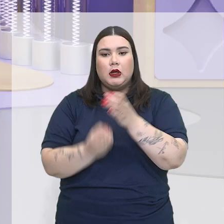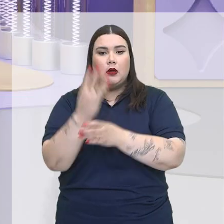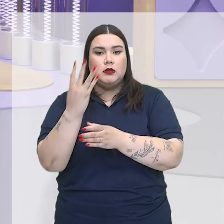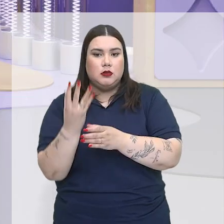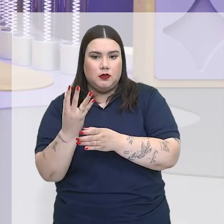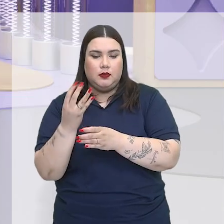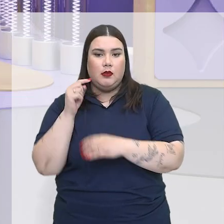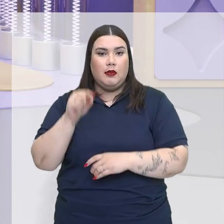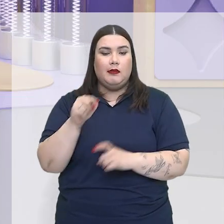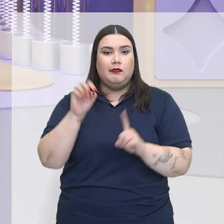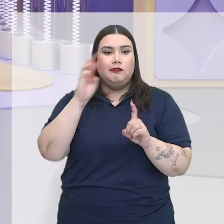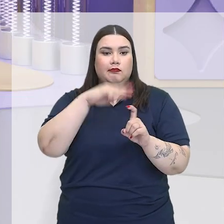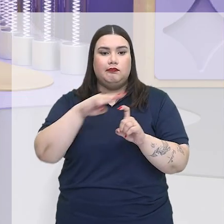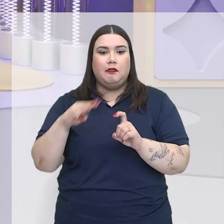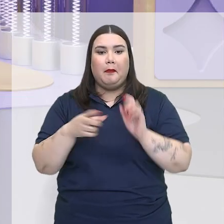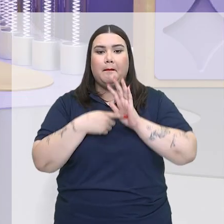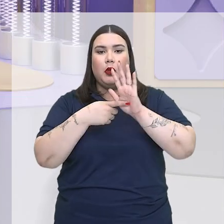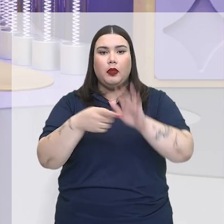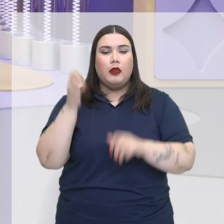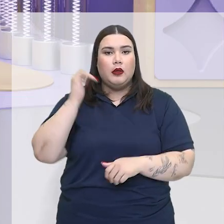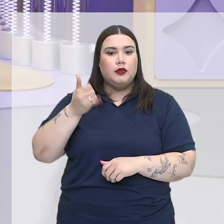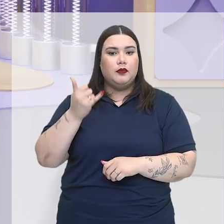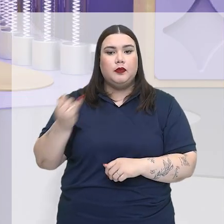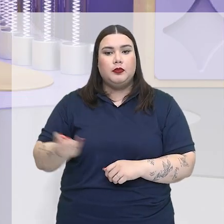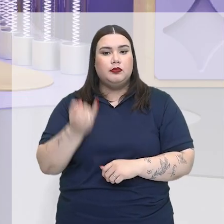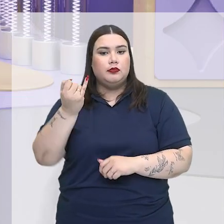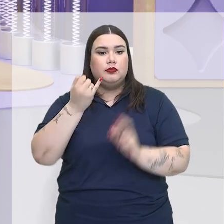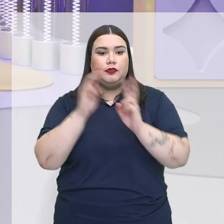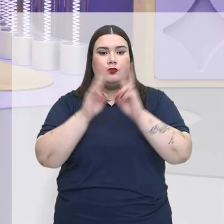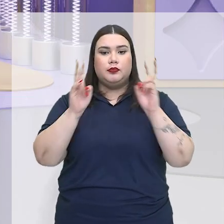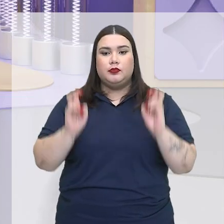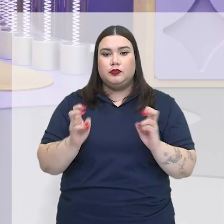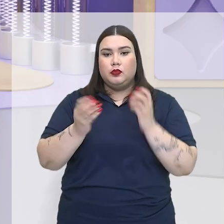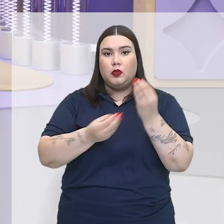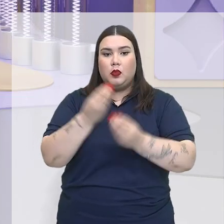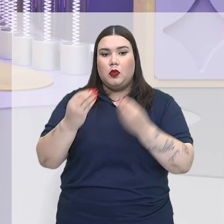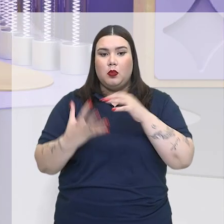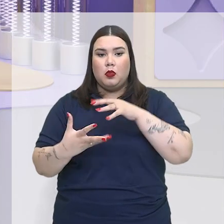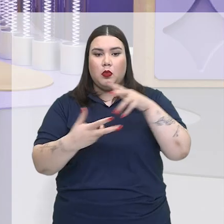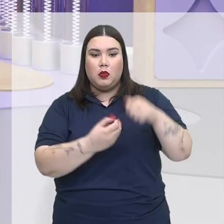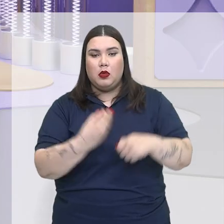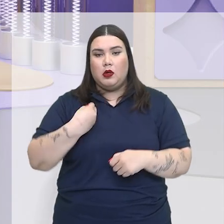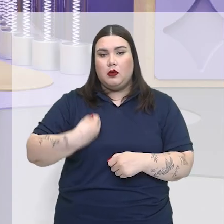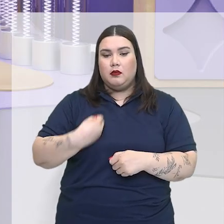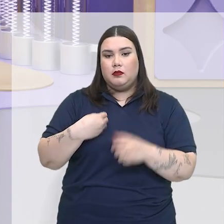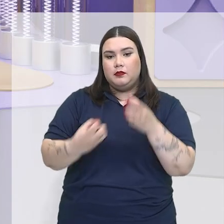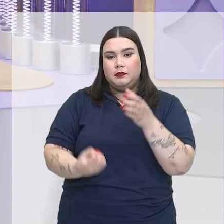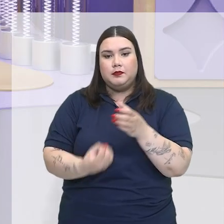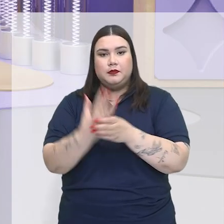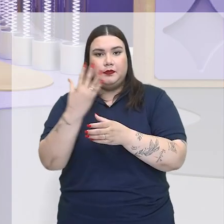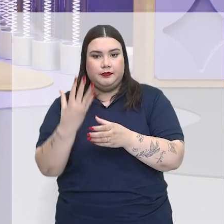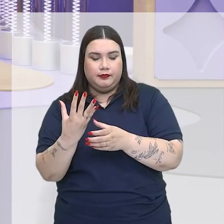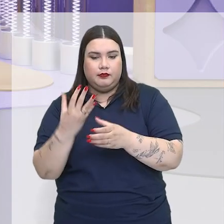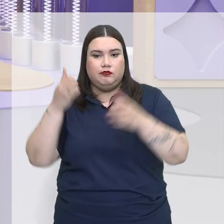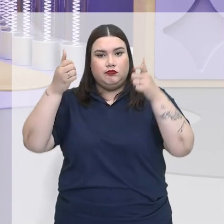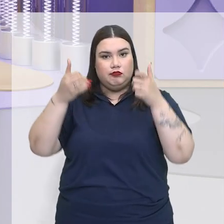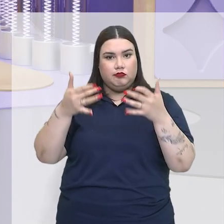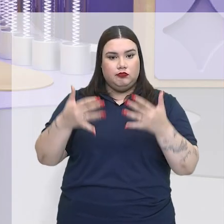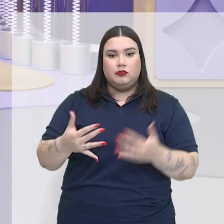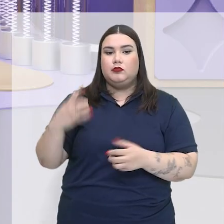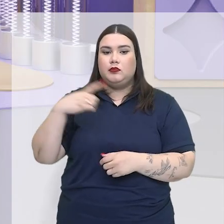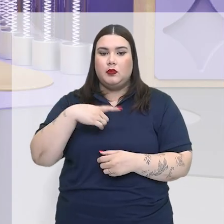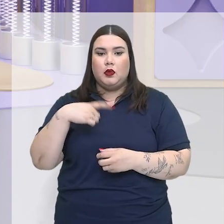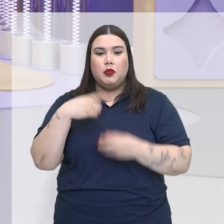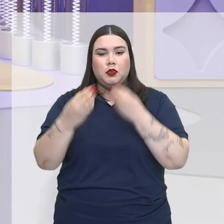ou criação. Esses mitos abordam as narrativas fundamentais sobre como o mundo e a vida nele surgiram.